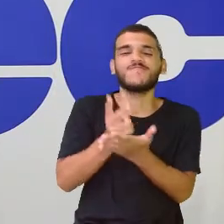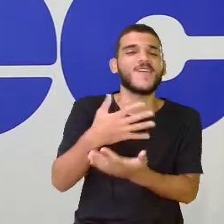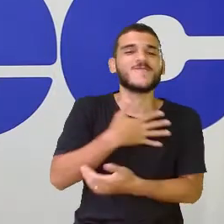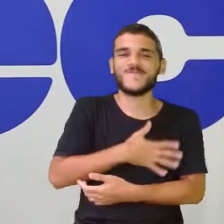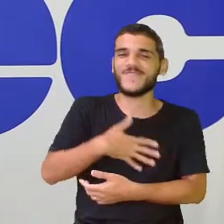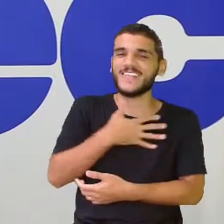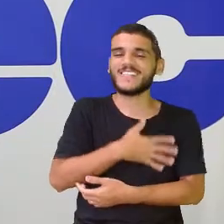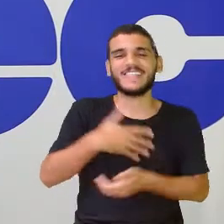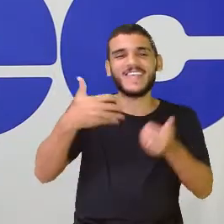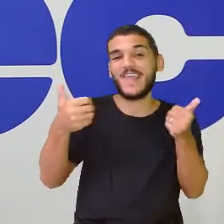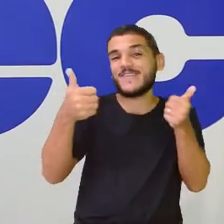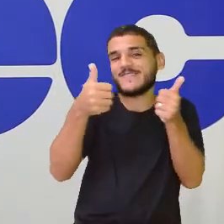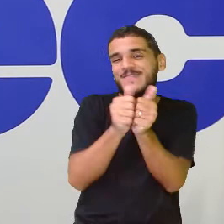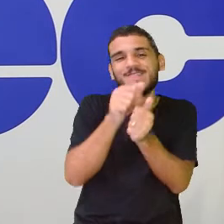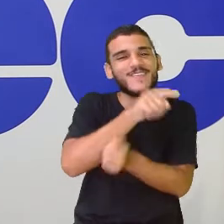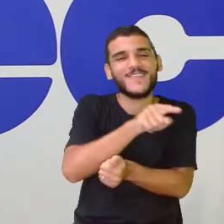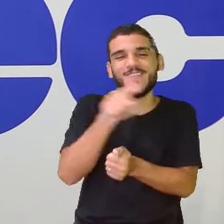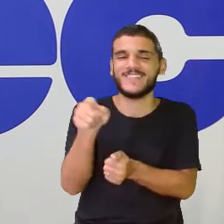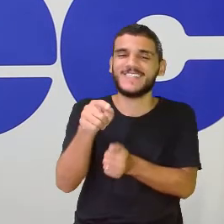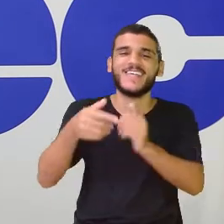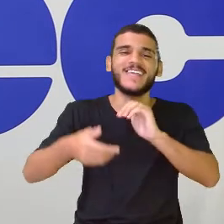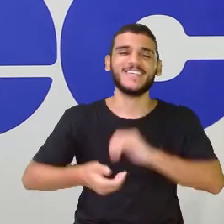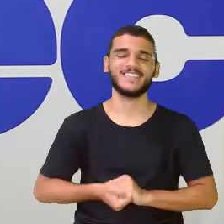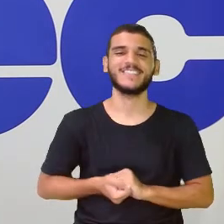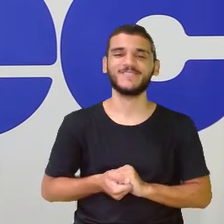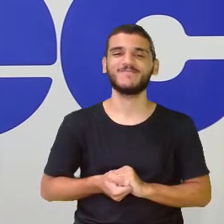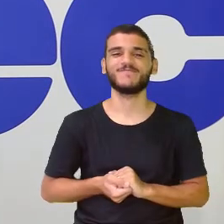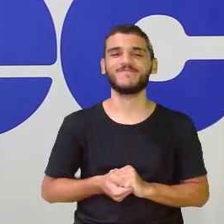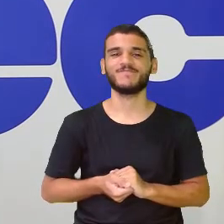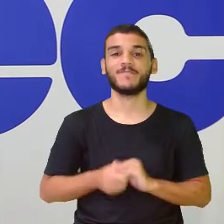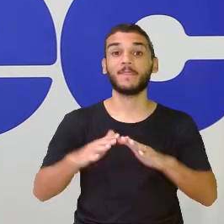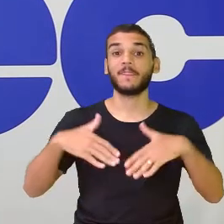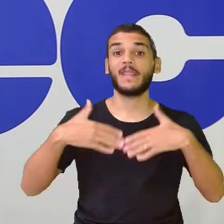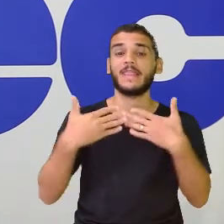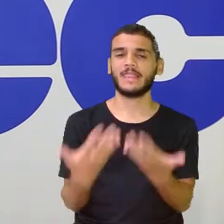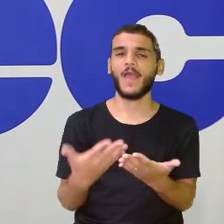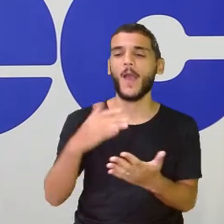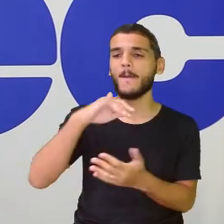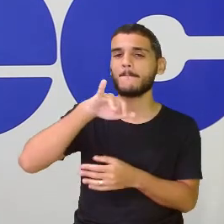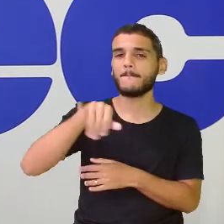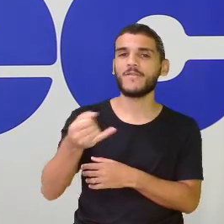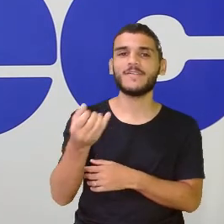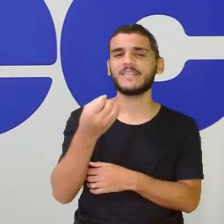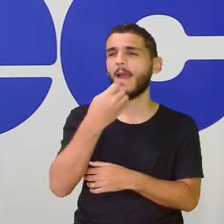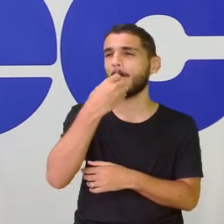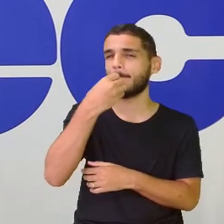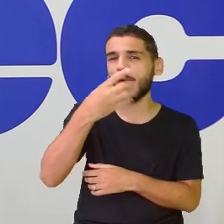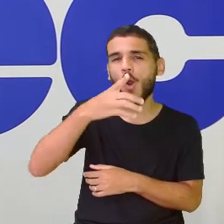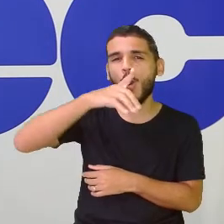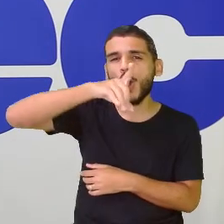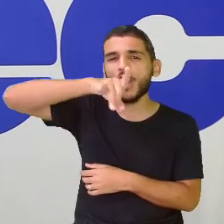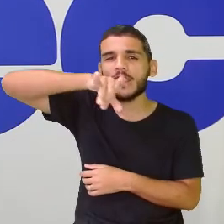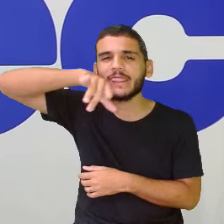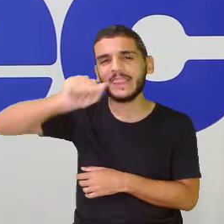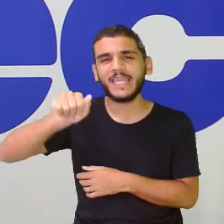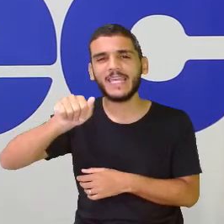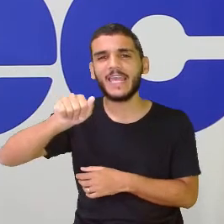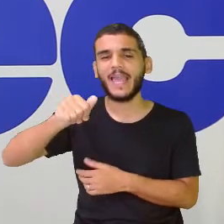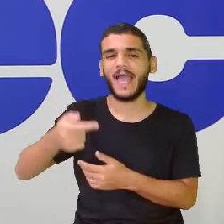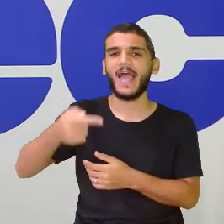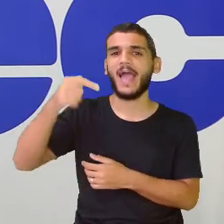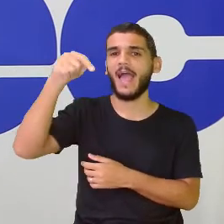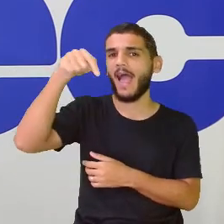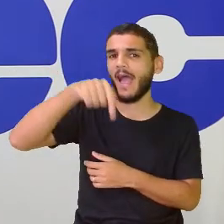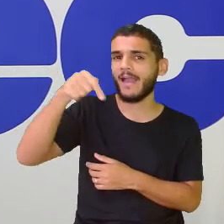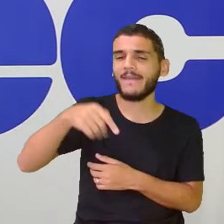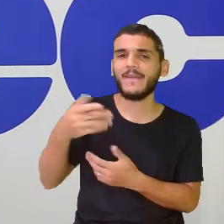gente tá aqui, ó, juntinho, coladinho com vocês. E a gente já aproveita para dar o bom dia, Mauricéia, que já chegou